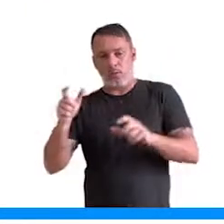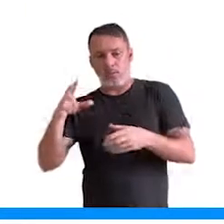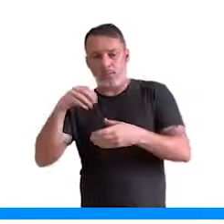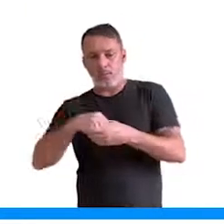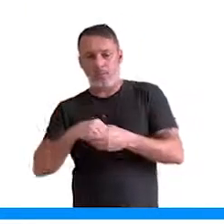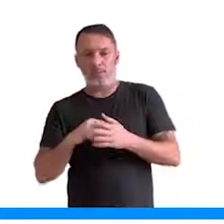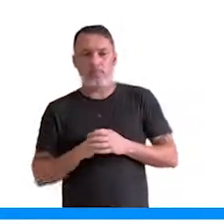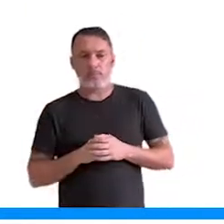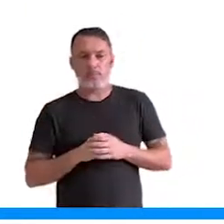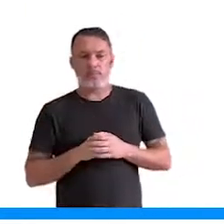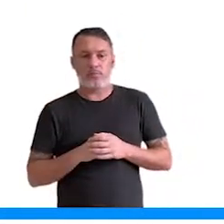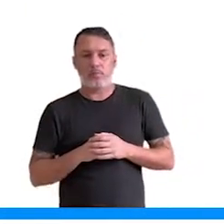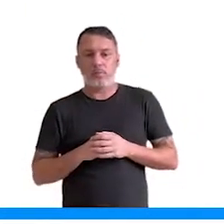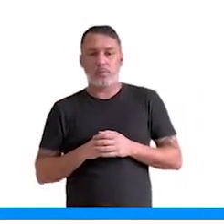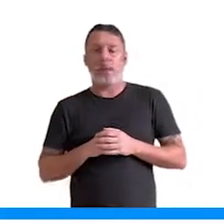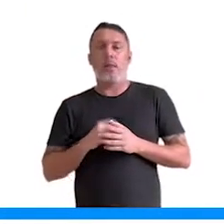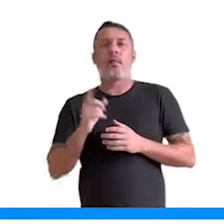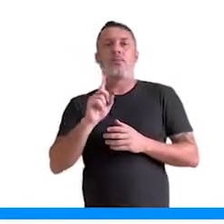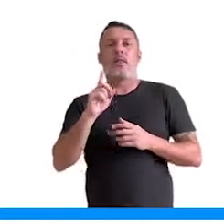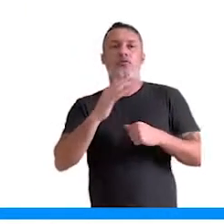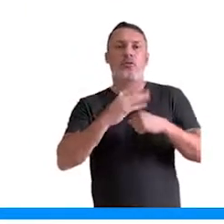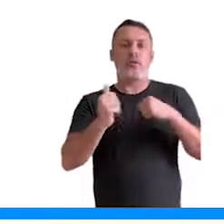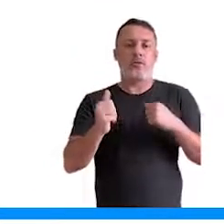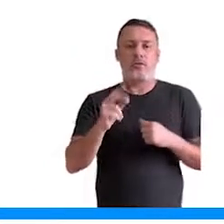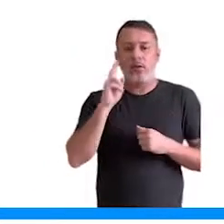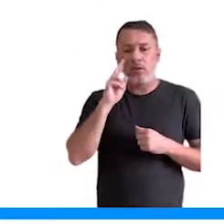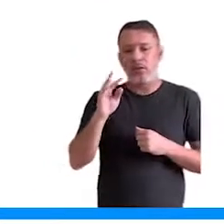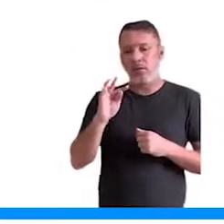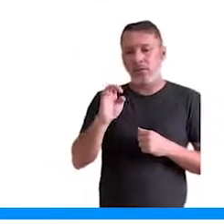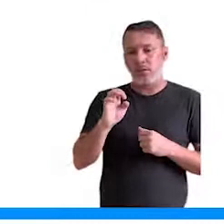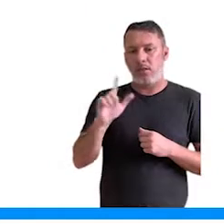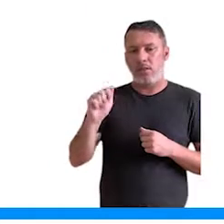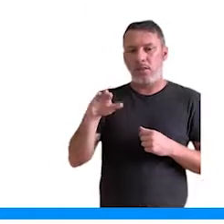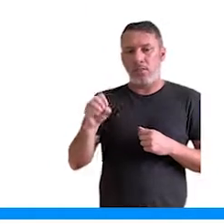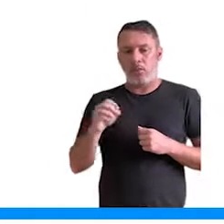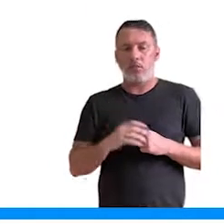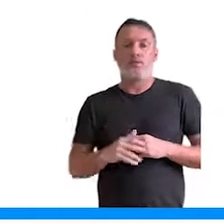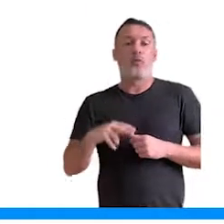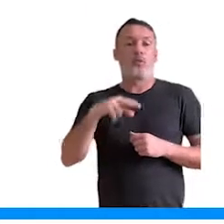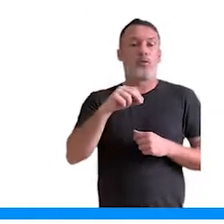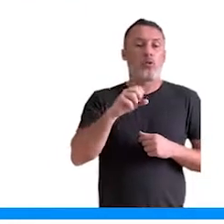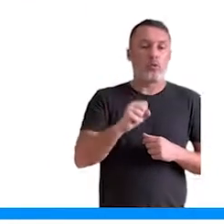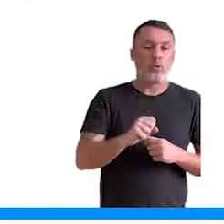pessoais. Nos llamaba, nos chamava. Se lo